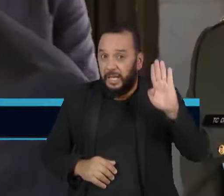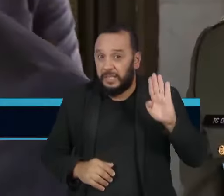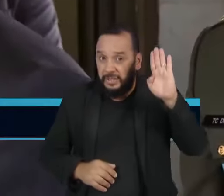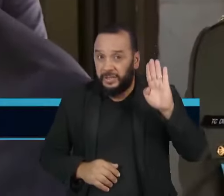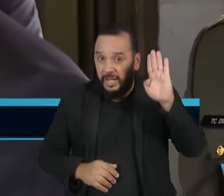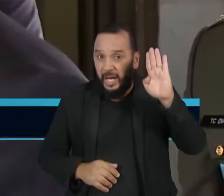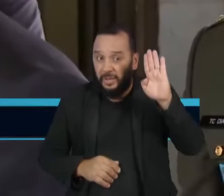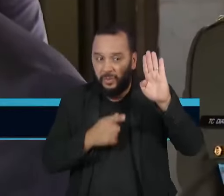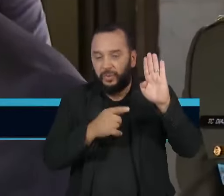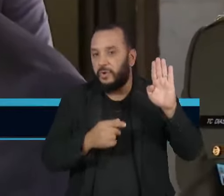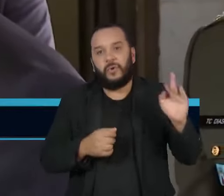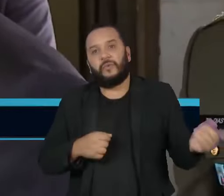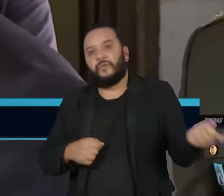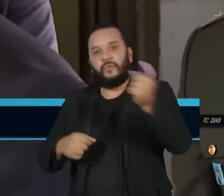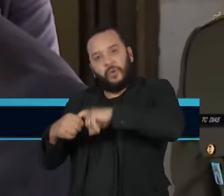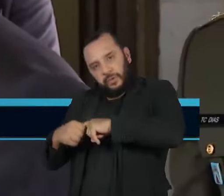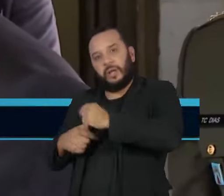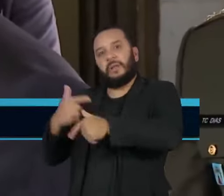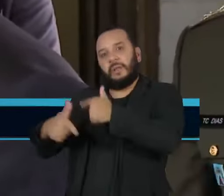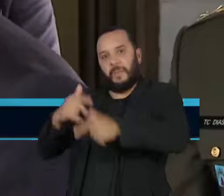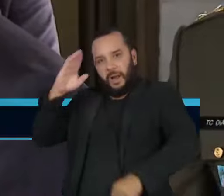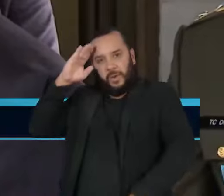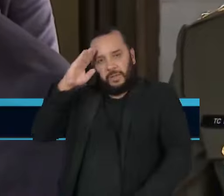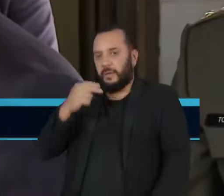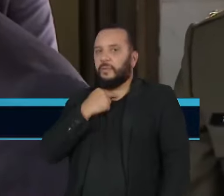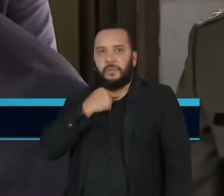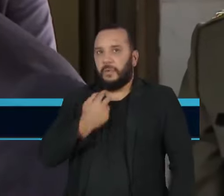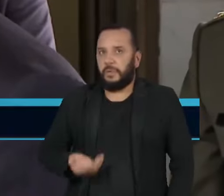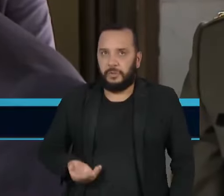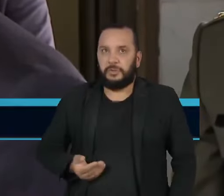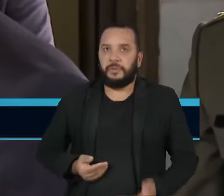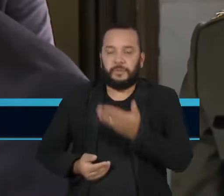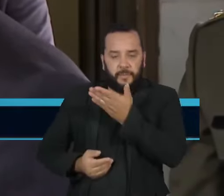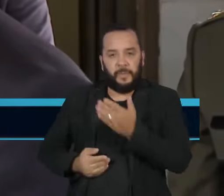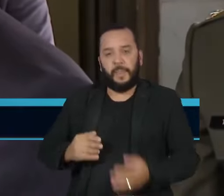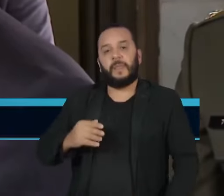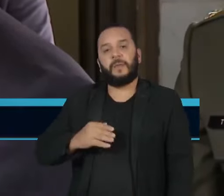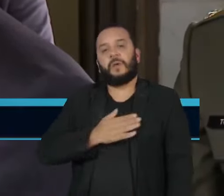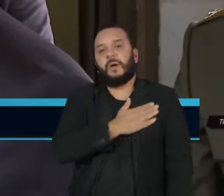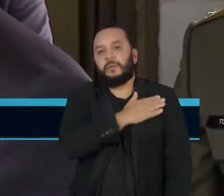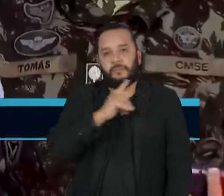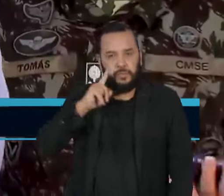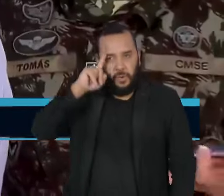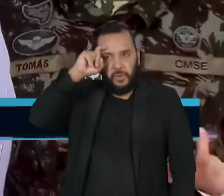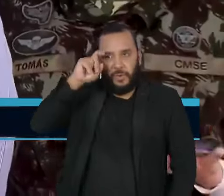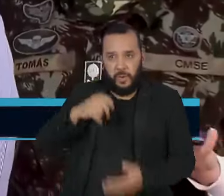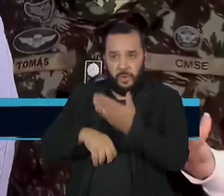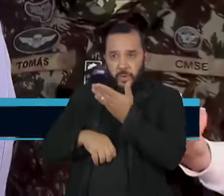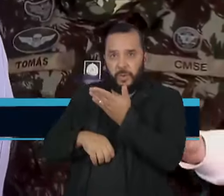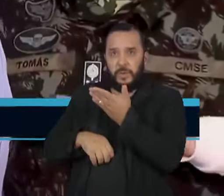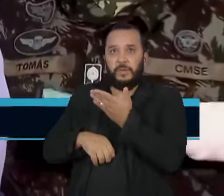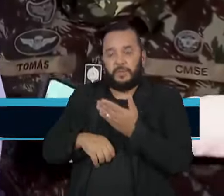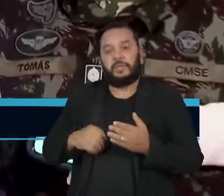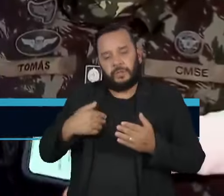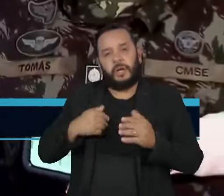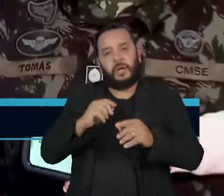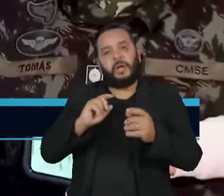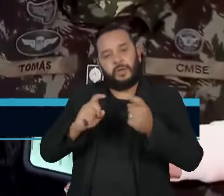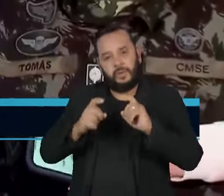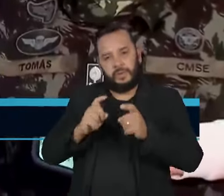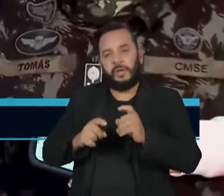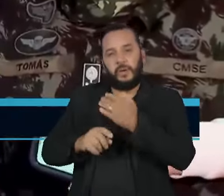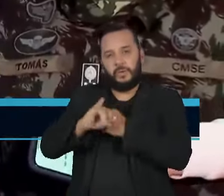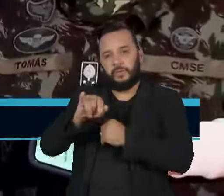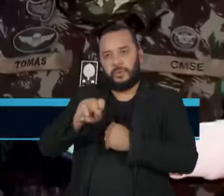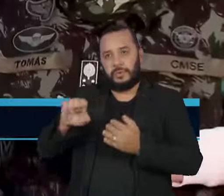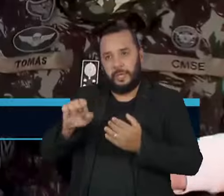quartéis. Principal opositor da PEC, o senador Hamilton Mourão, do Republicanos do Rio Grande do Sul, recebeu Múcio na semana passada para discutir